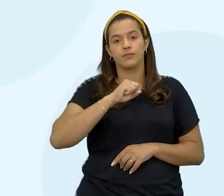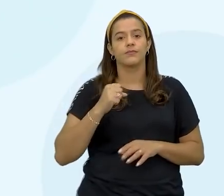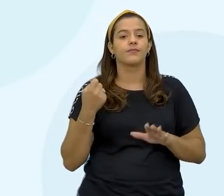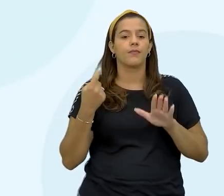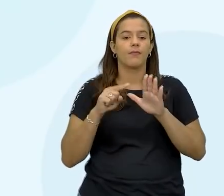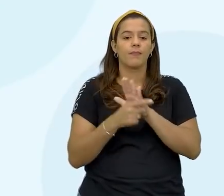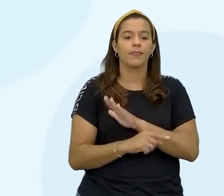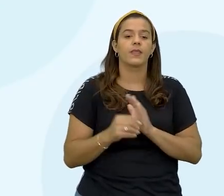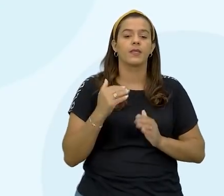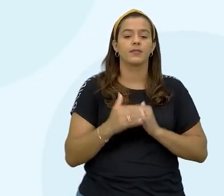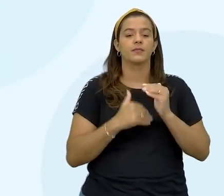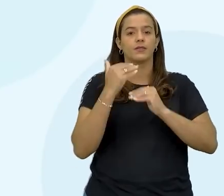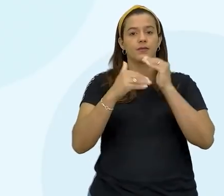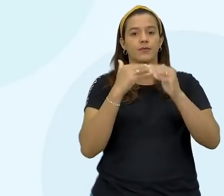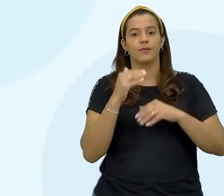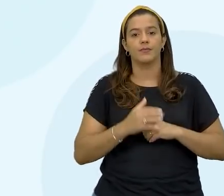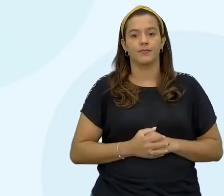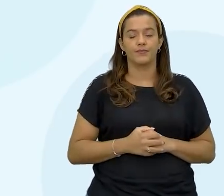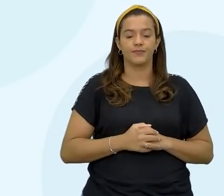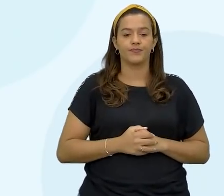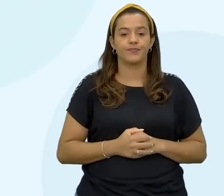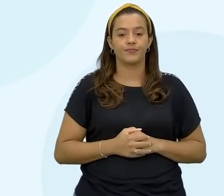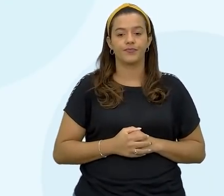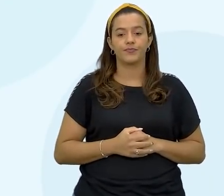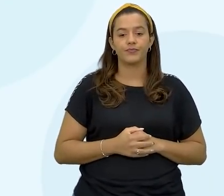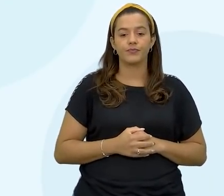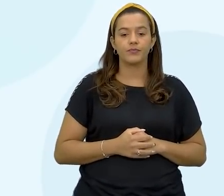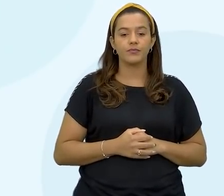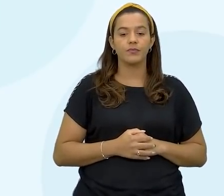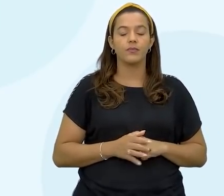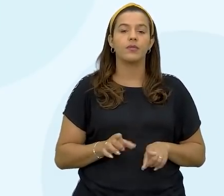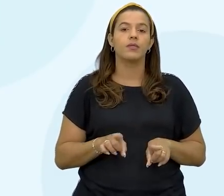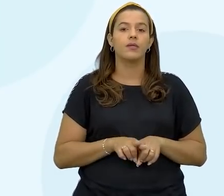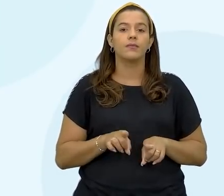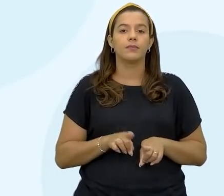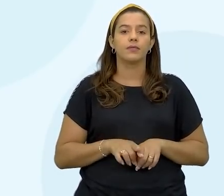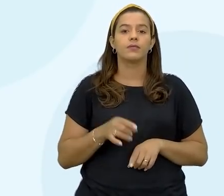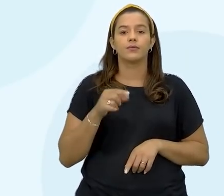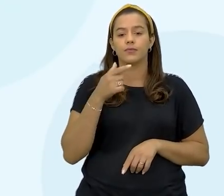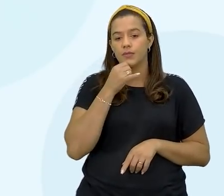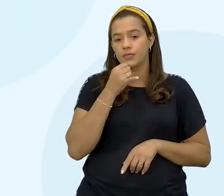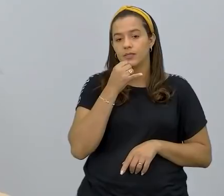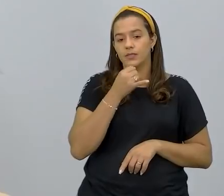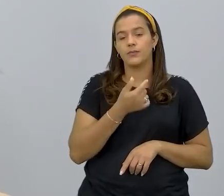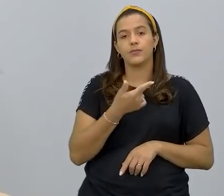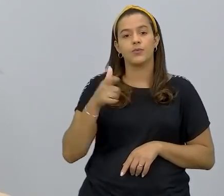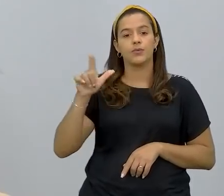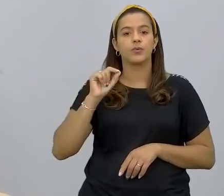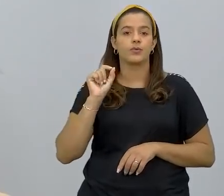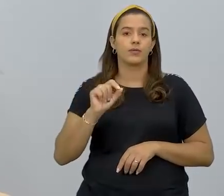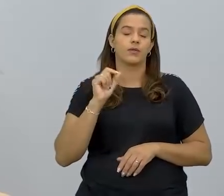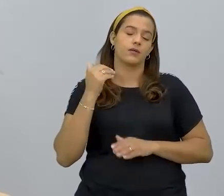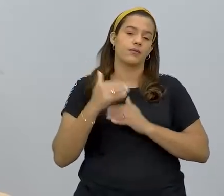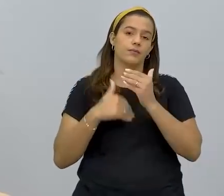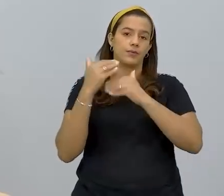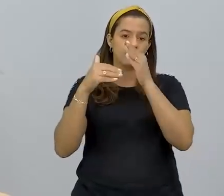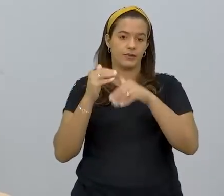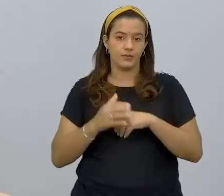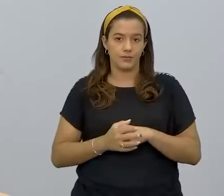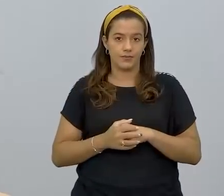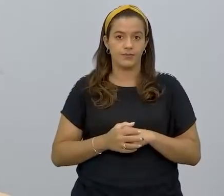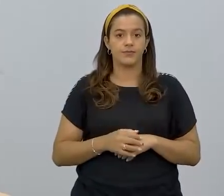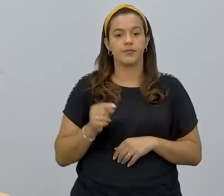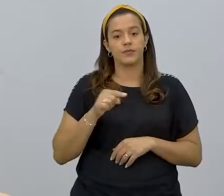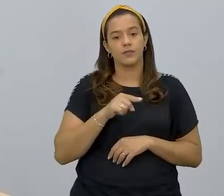e a se desenvolver. A avaliação, um exemplo dela é a avaliação em processo. Então,